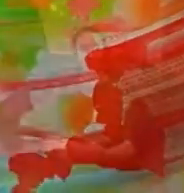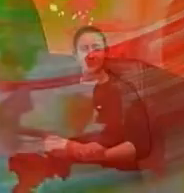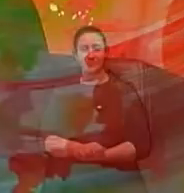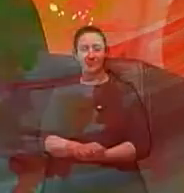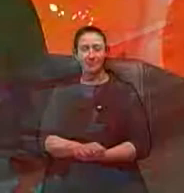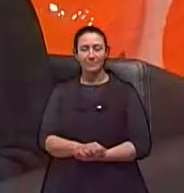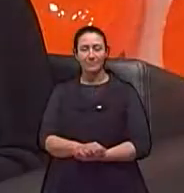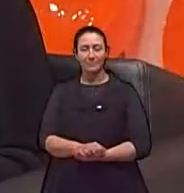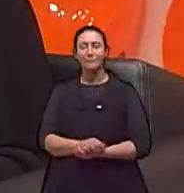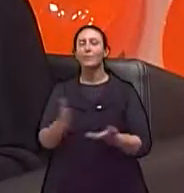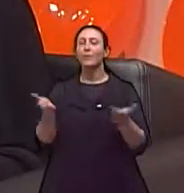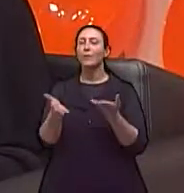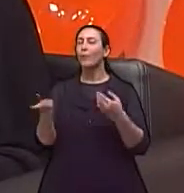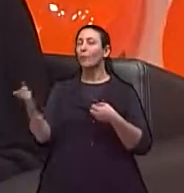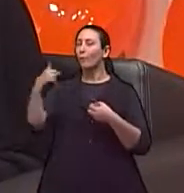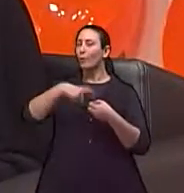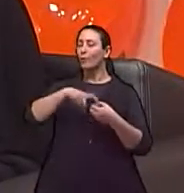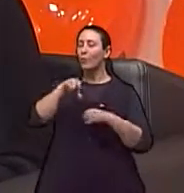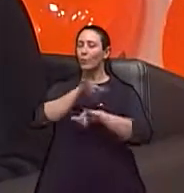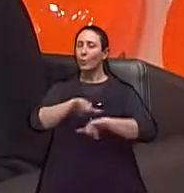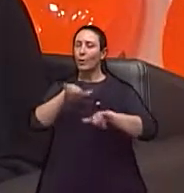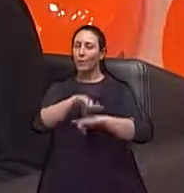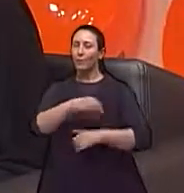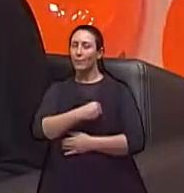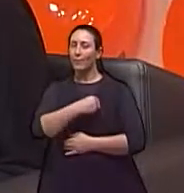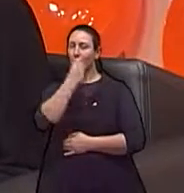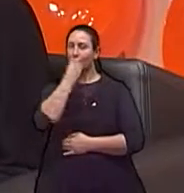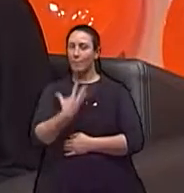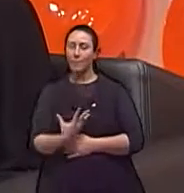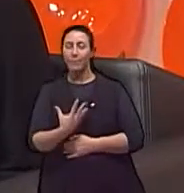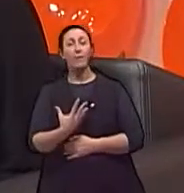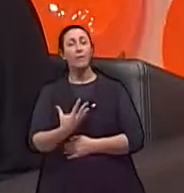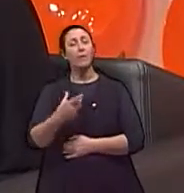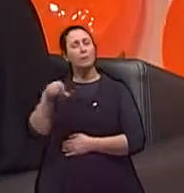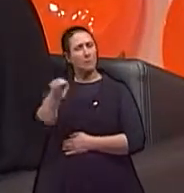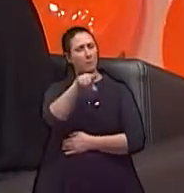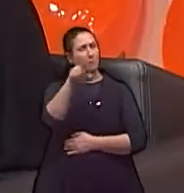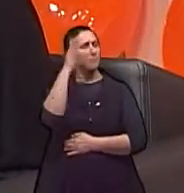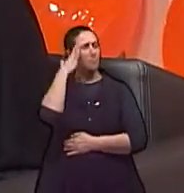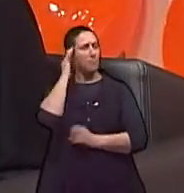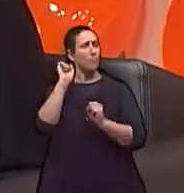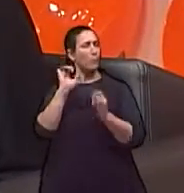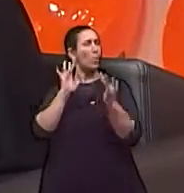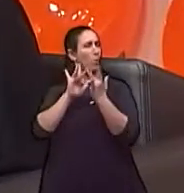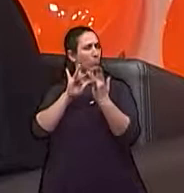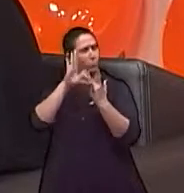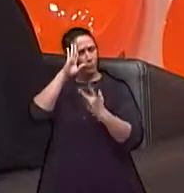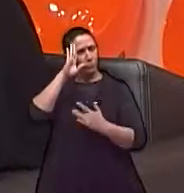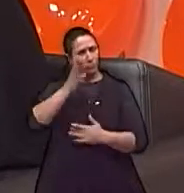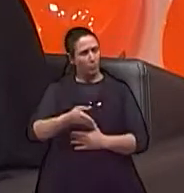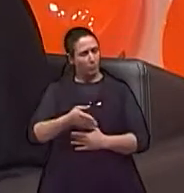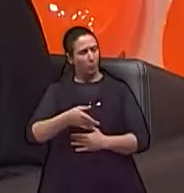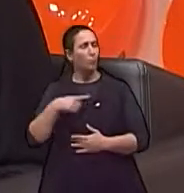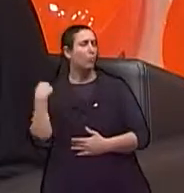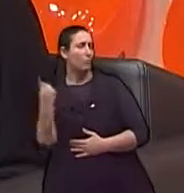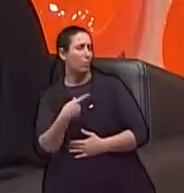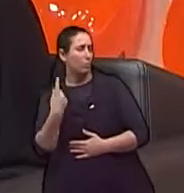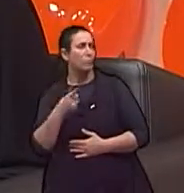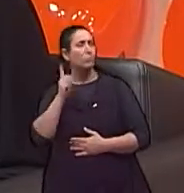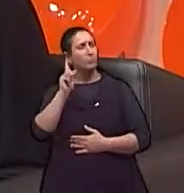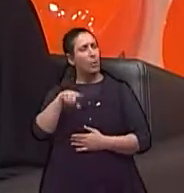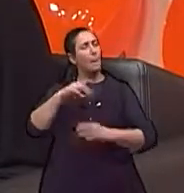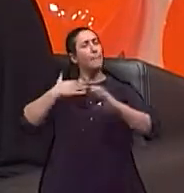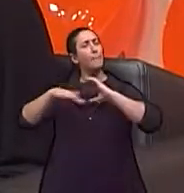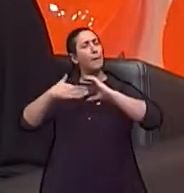voltamos estamos de volta com o nosso viva bem e você sabe que pode ter uma conexão direta com a gente através do